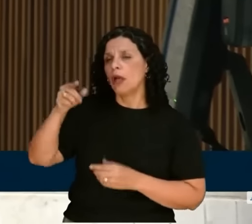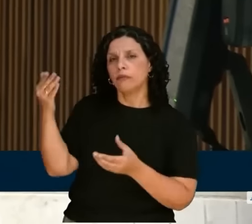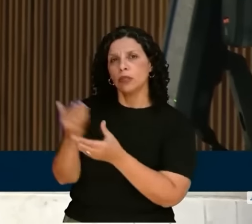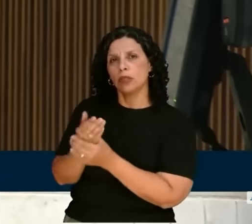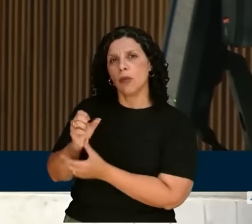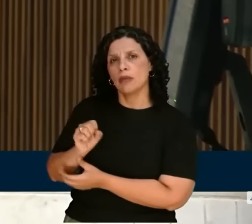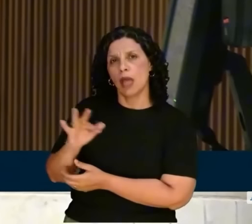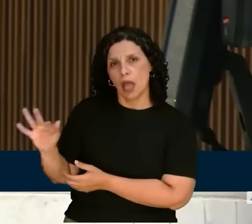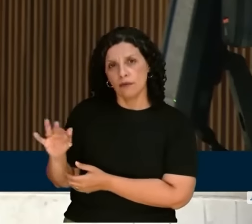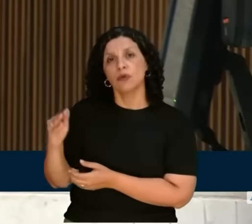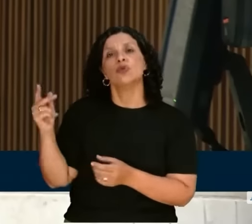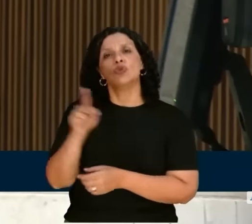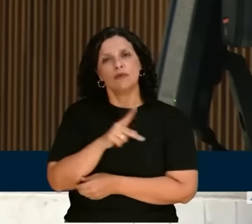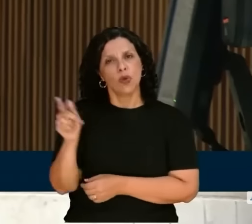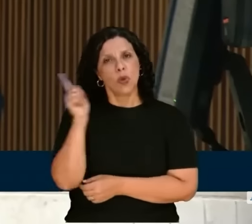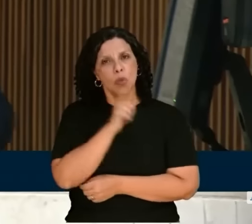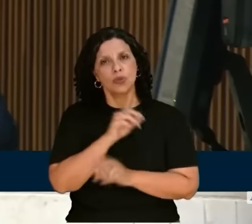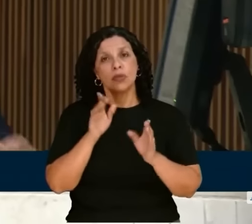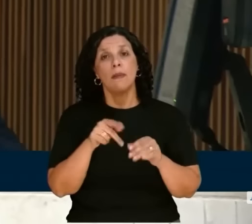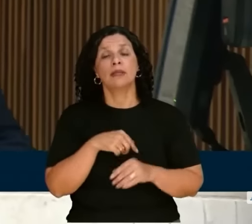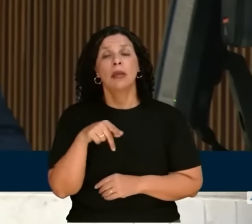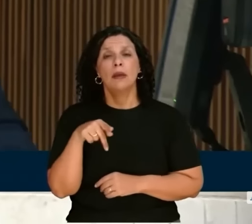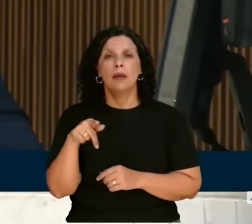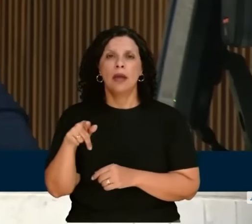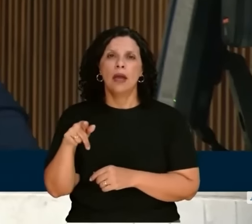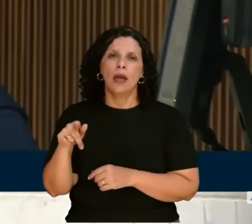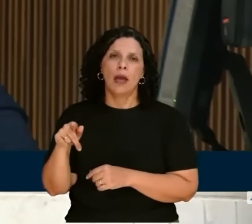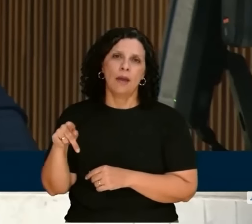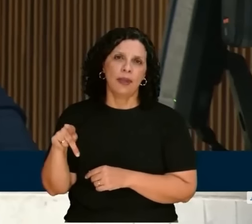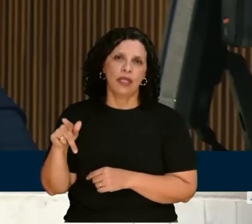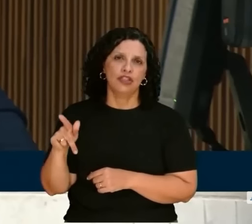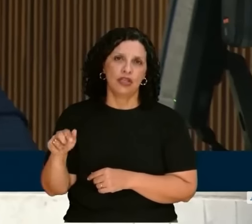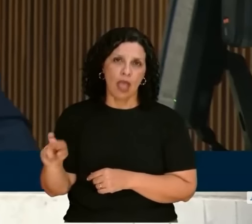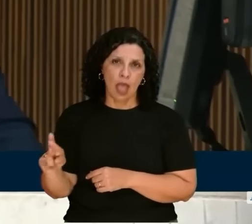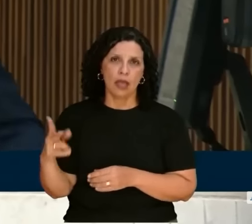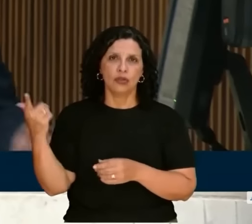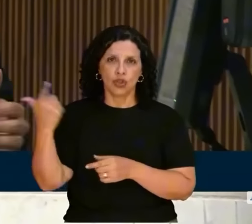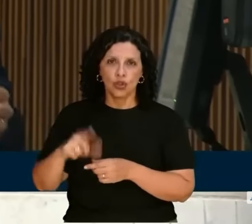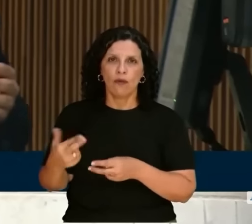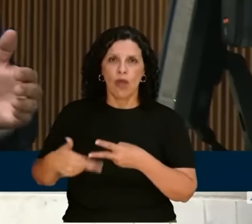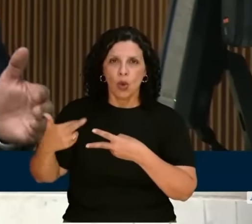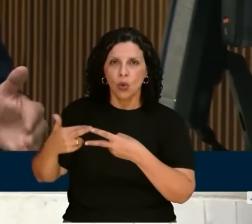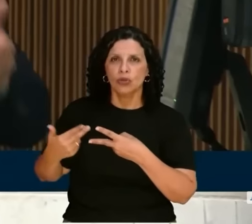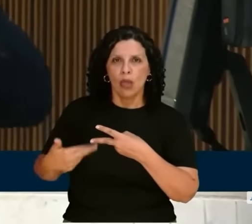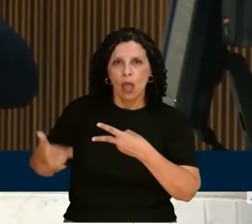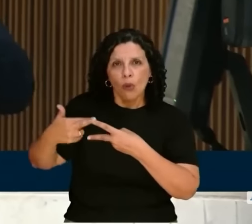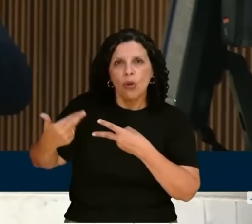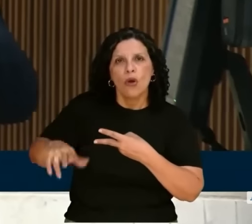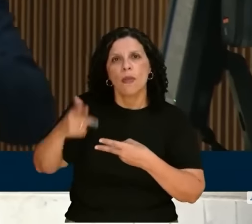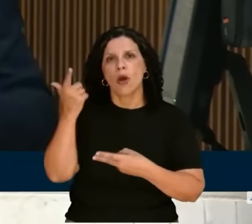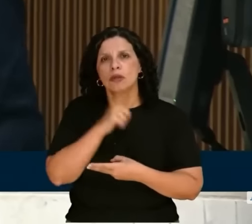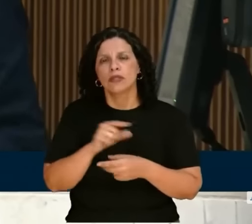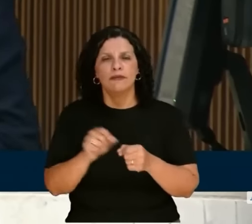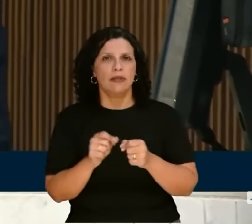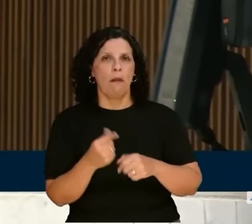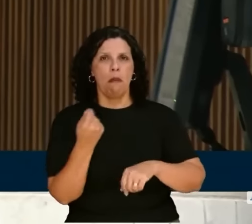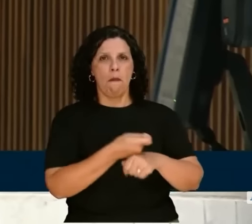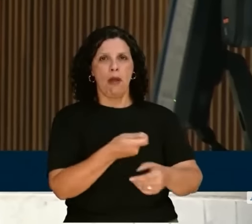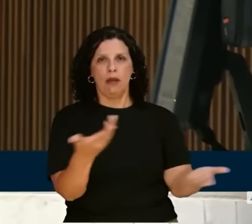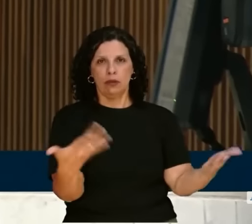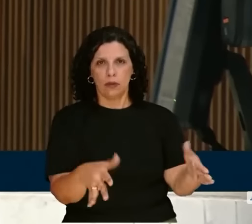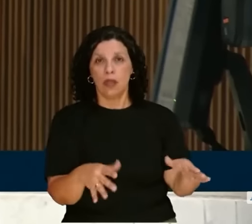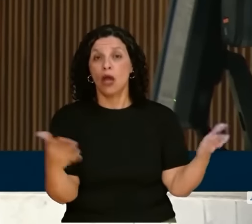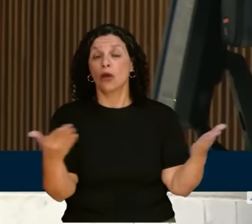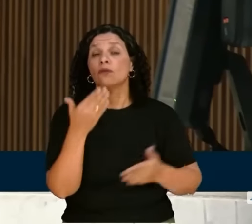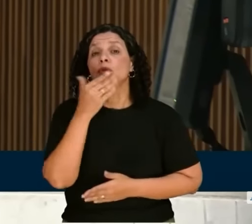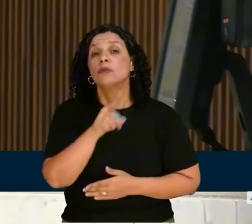os professores já ganharam, mas a PGR está recorrendo muitas vezes, sem necessidade, para não ter aplicação. E aqui eu